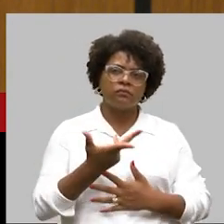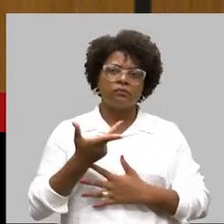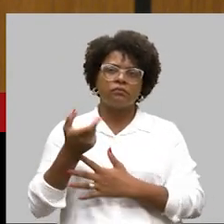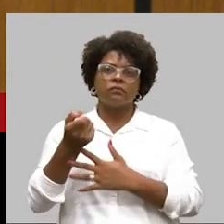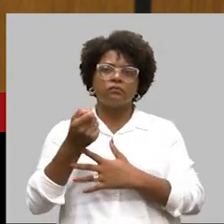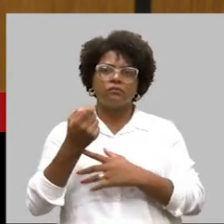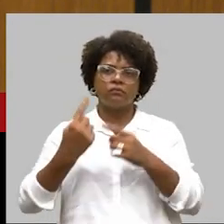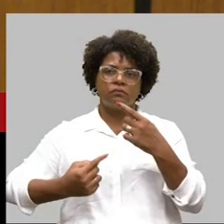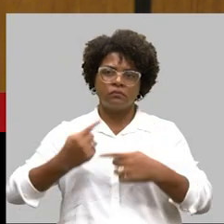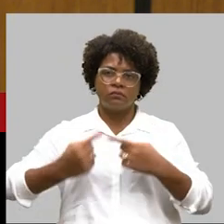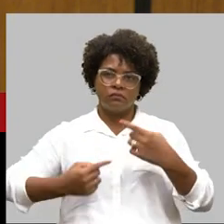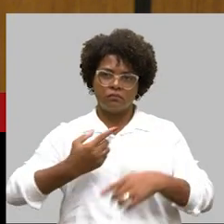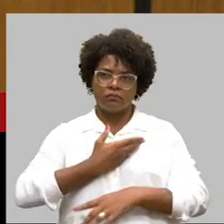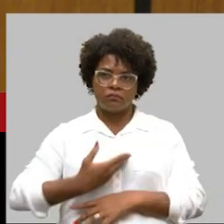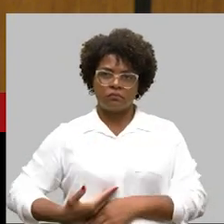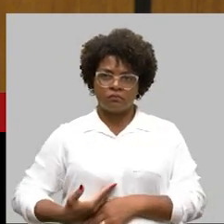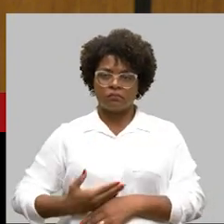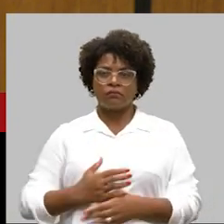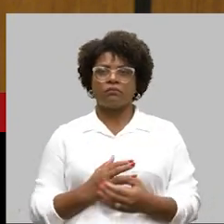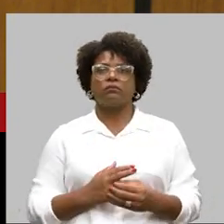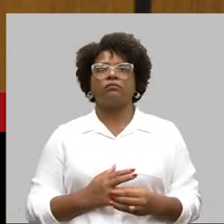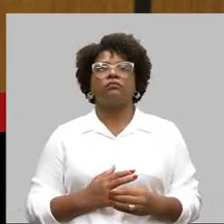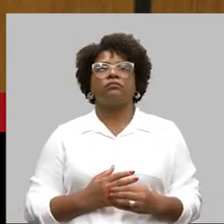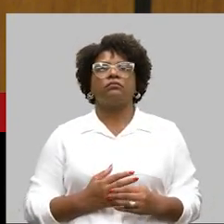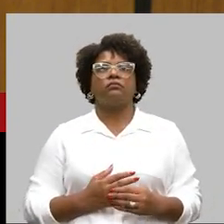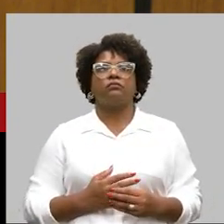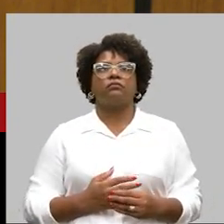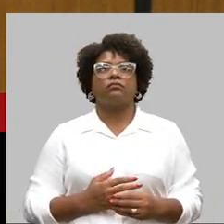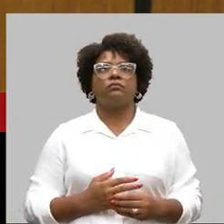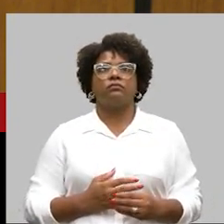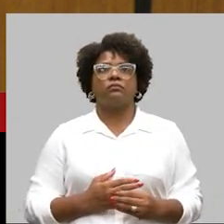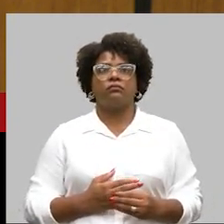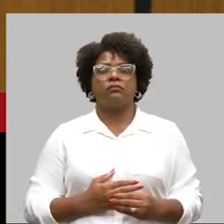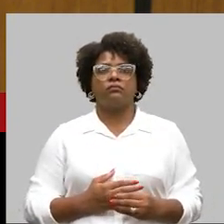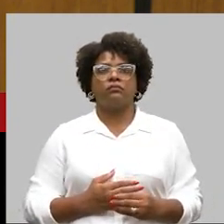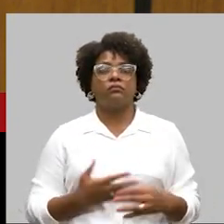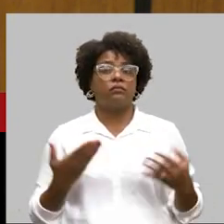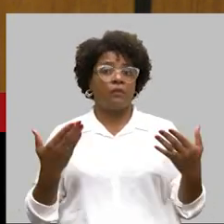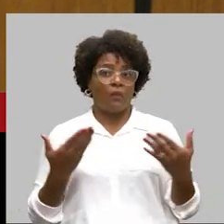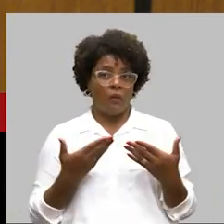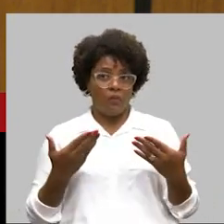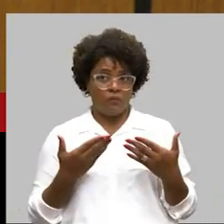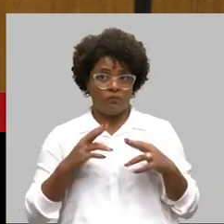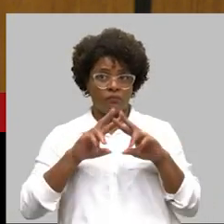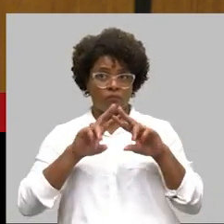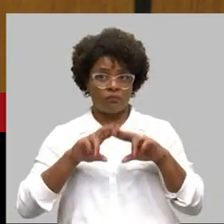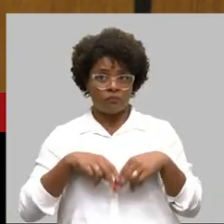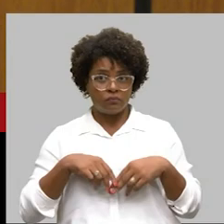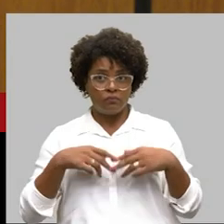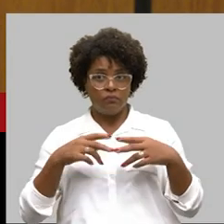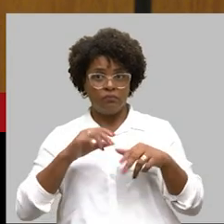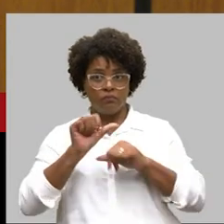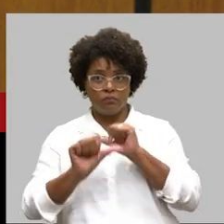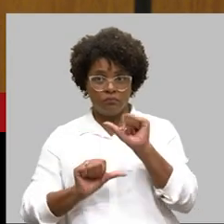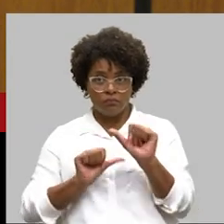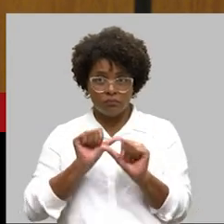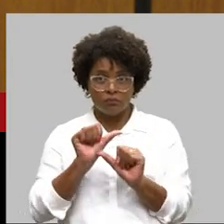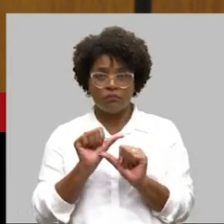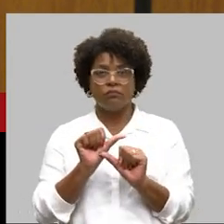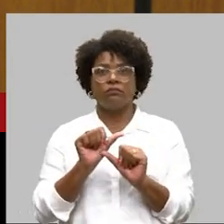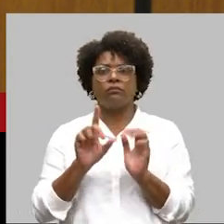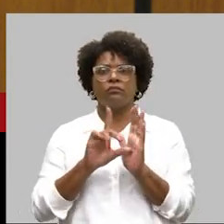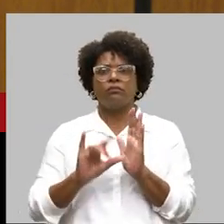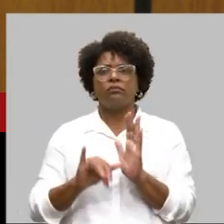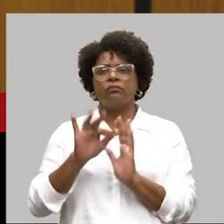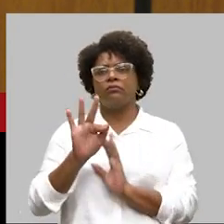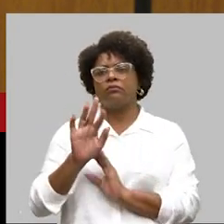pública que hoje em razão das mudanças sobretudo na lei do fundeb